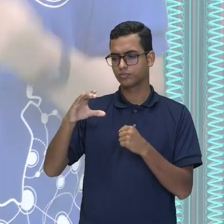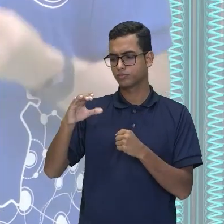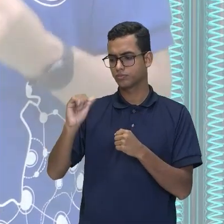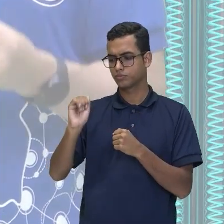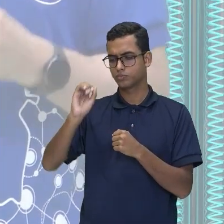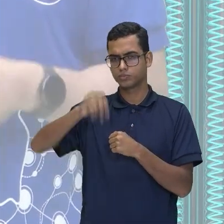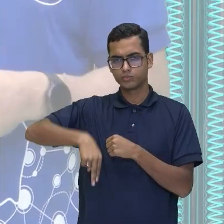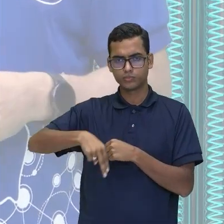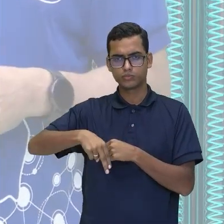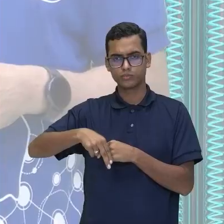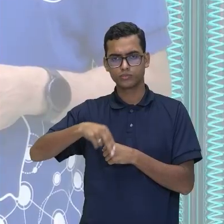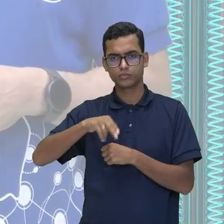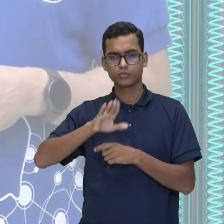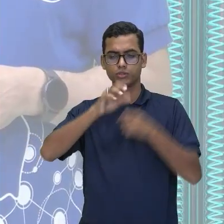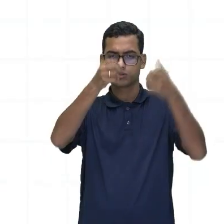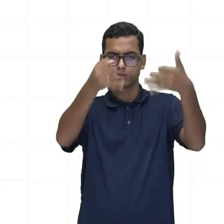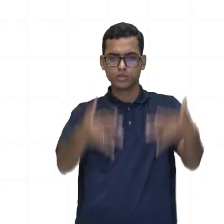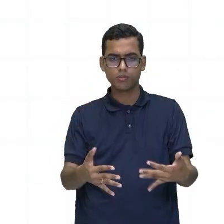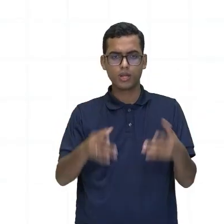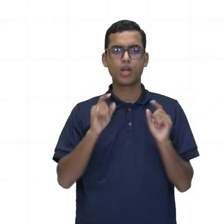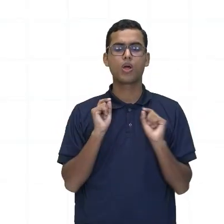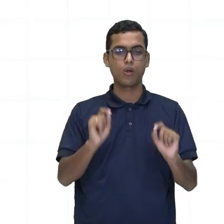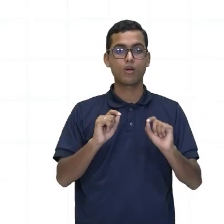de impossibilidade. Olha só.